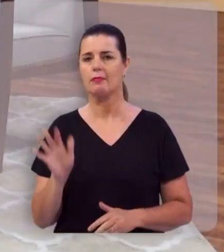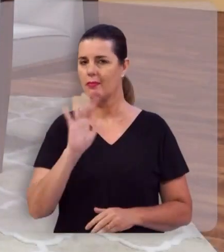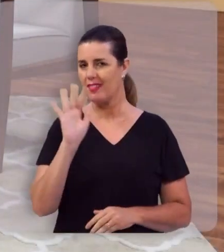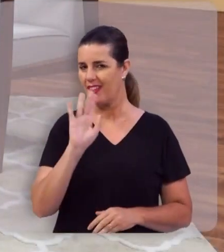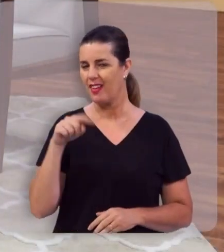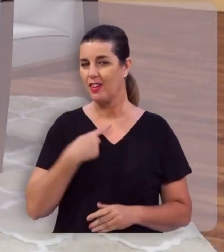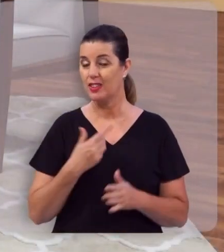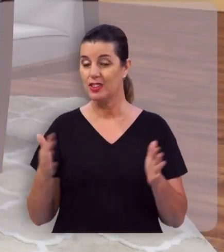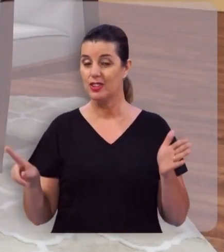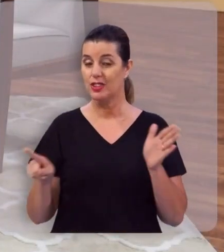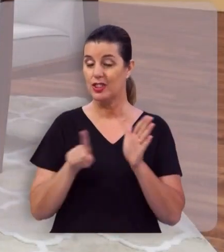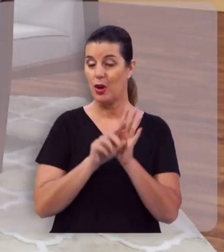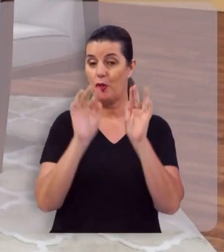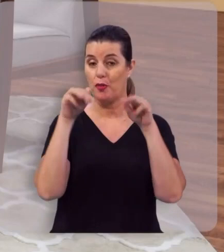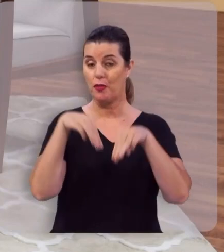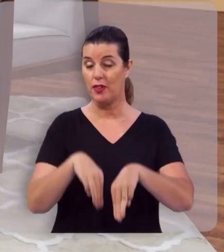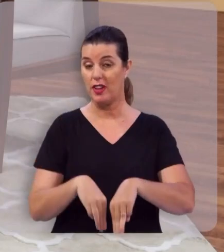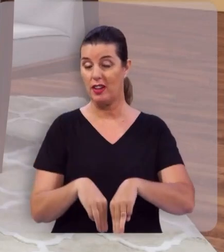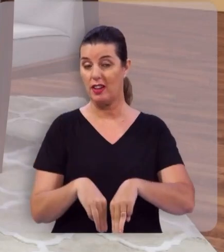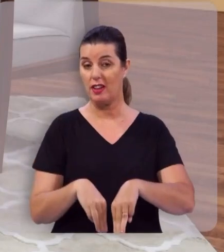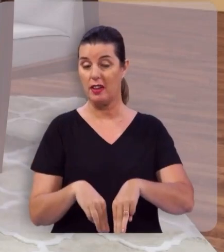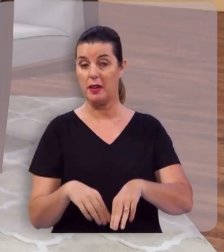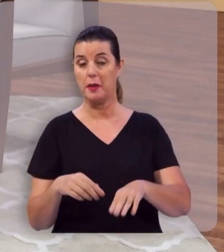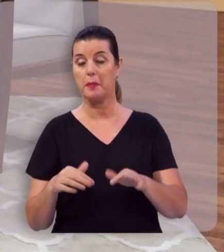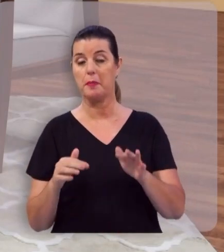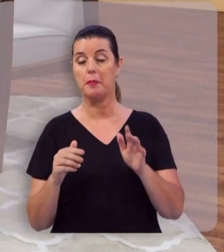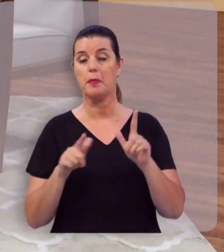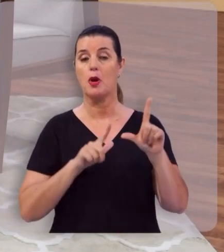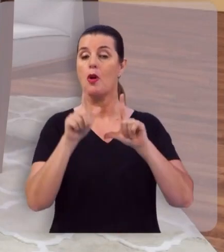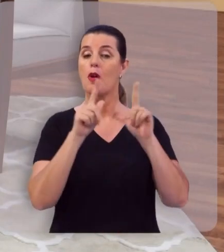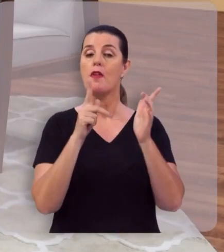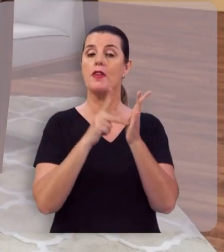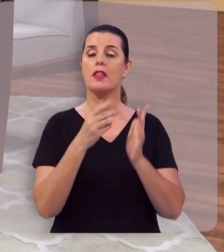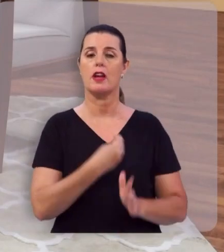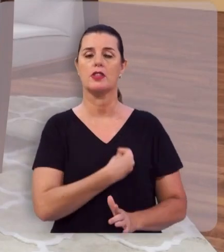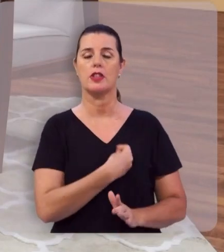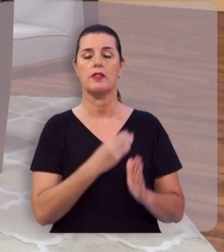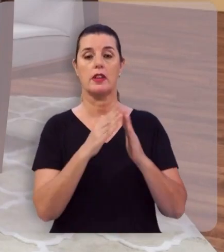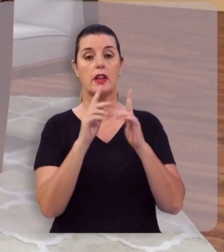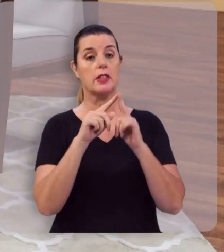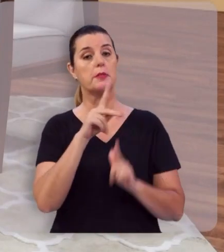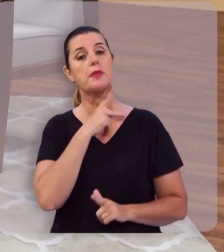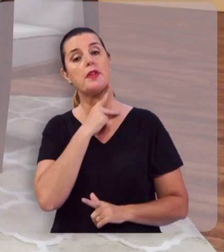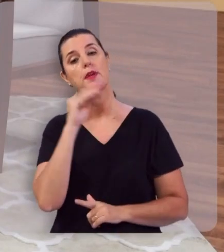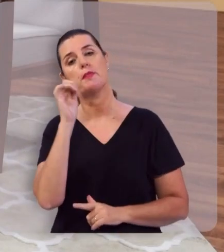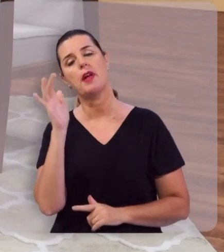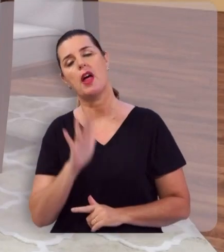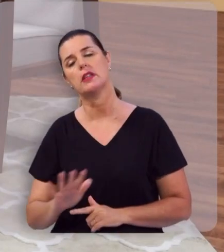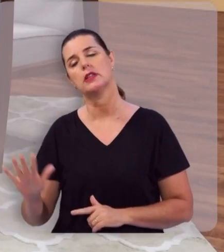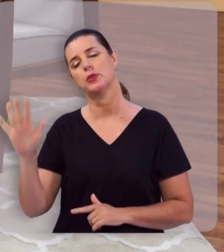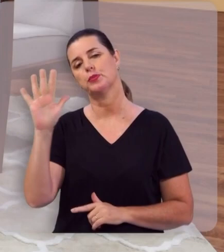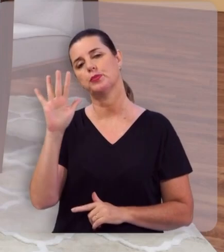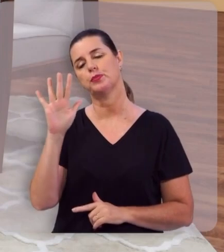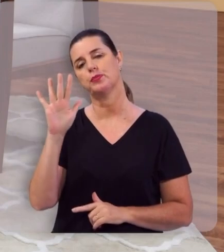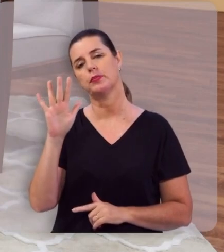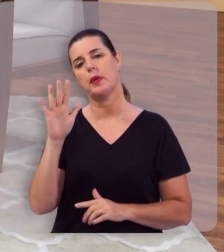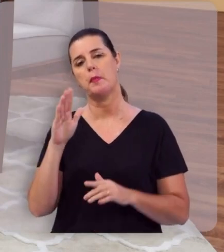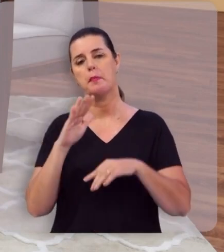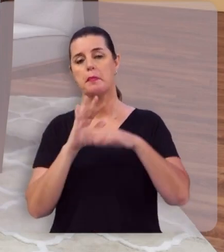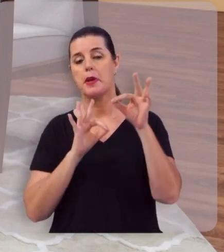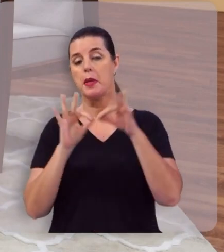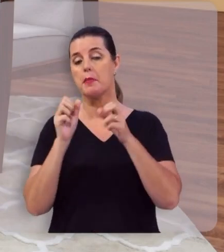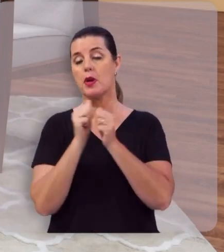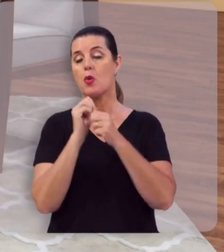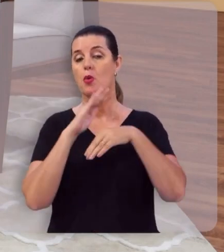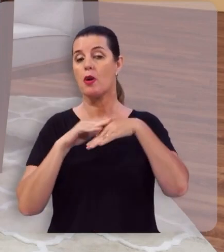Olá, chegamos agora ao final de mais um programa Verdade e Vida, programa da Igreja Presbiteriana do Brasil, preparado